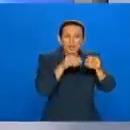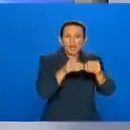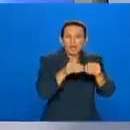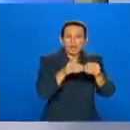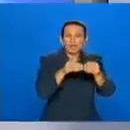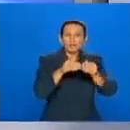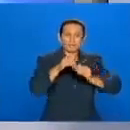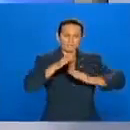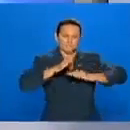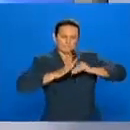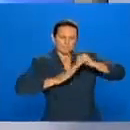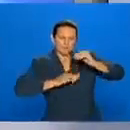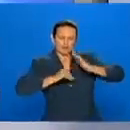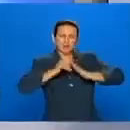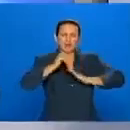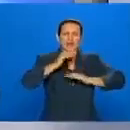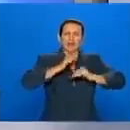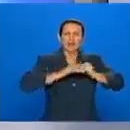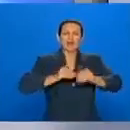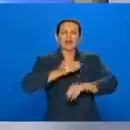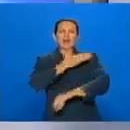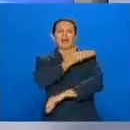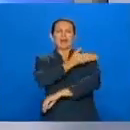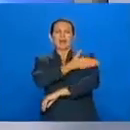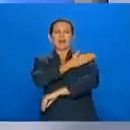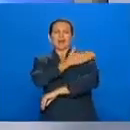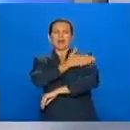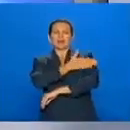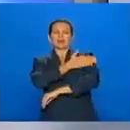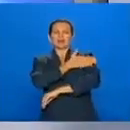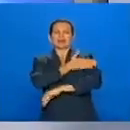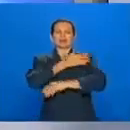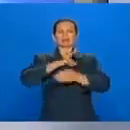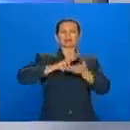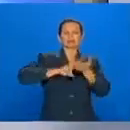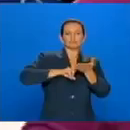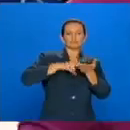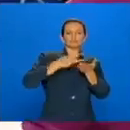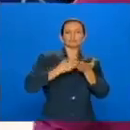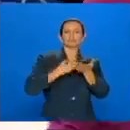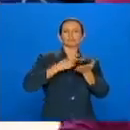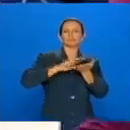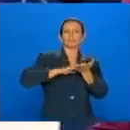de tradutores e intérpretes de língua de sinais.